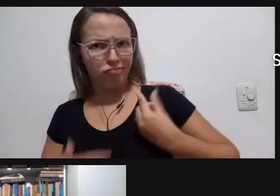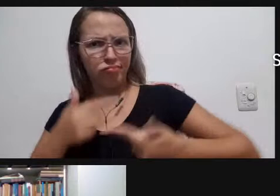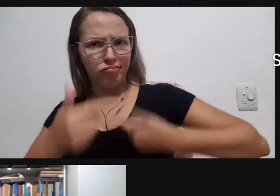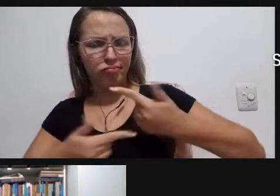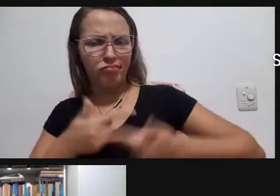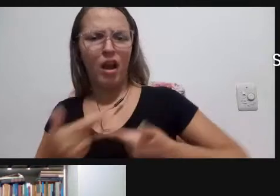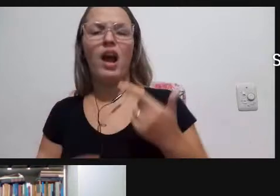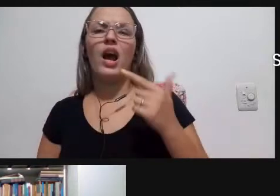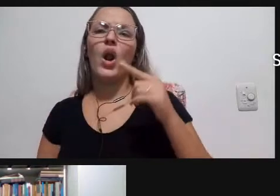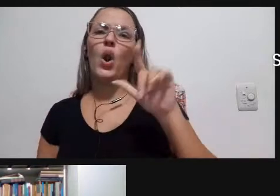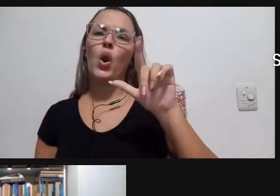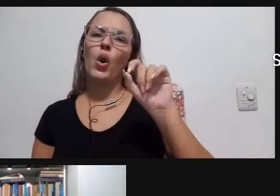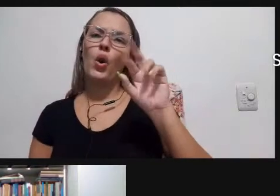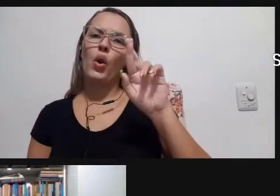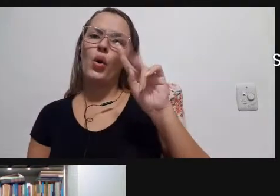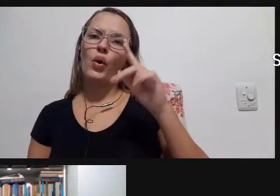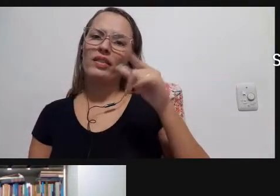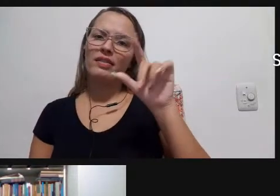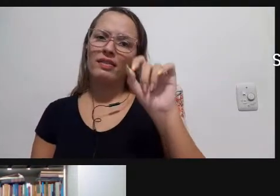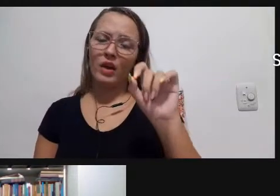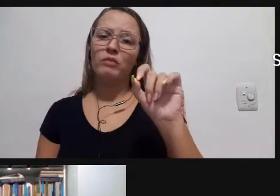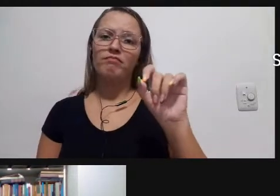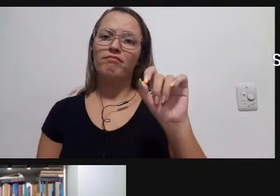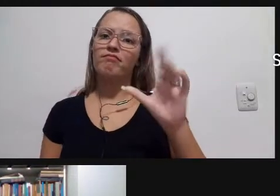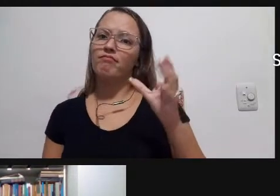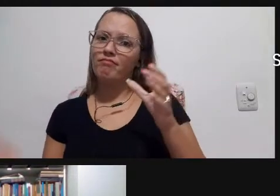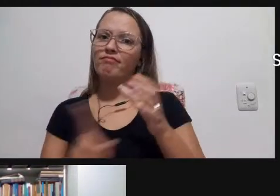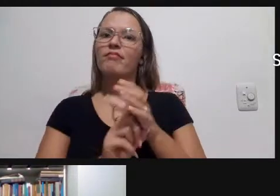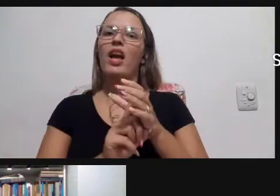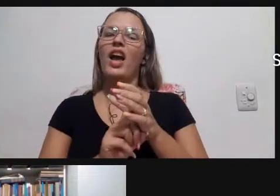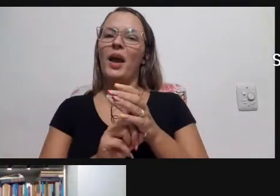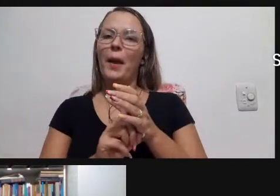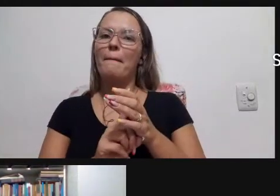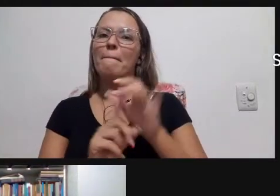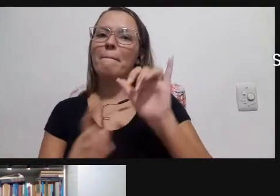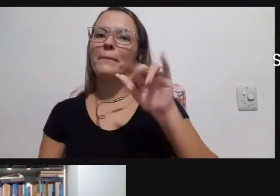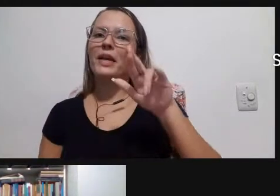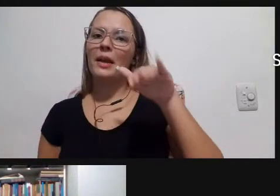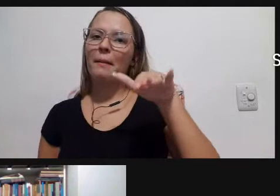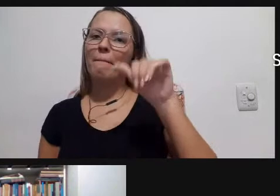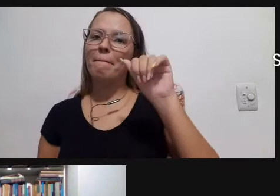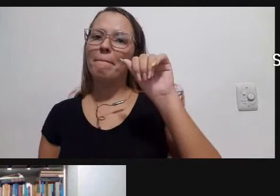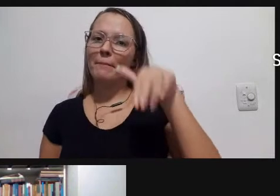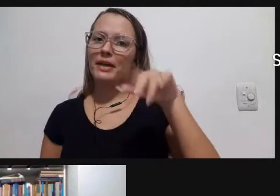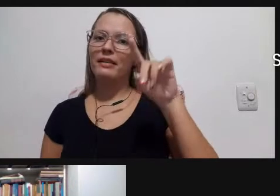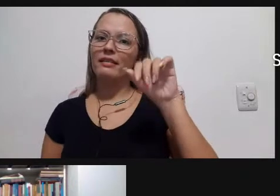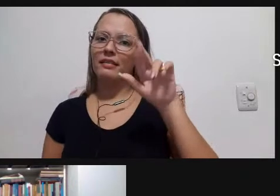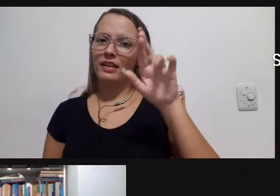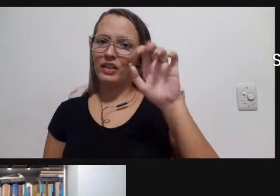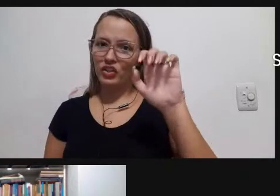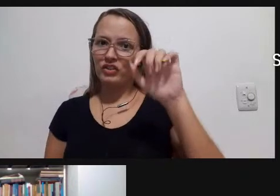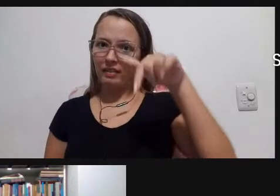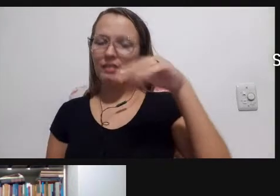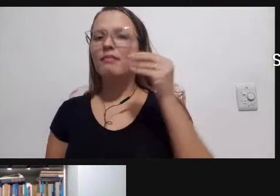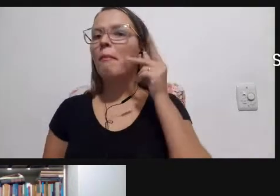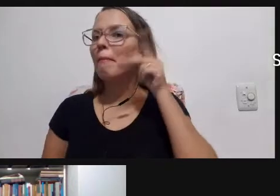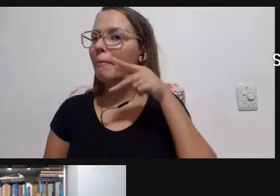o Lordão, ele é da Irmandade de Nossa Senhora das Mercês, que é a Irmandade de Pardos, aqui da Paraíba.